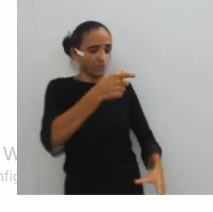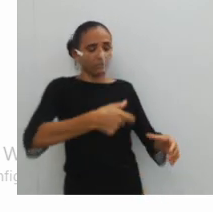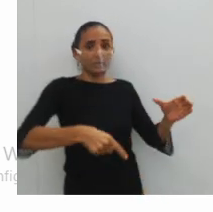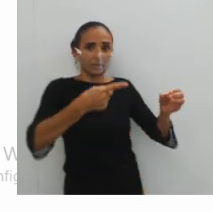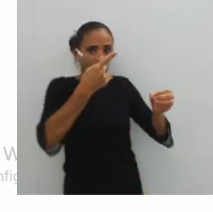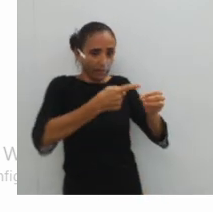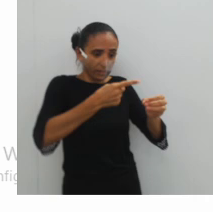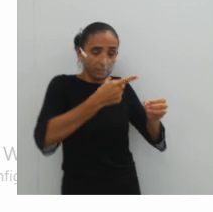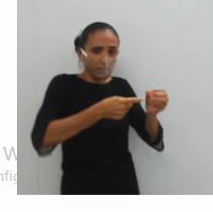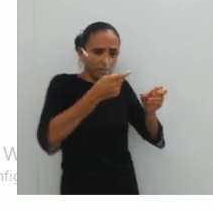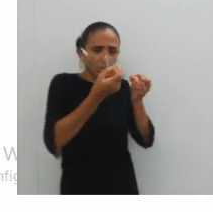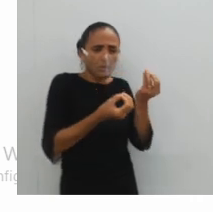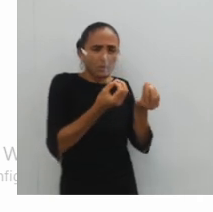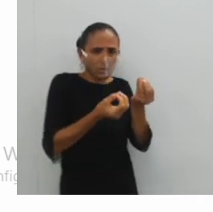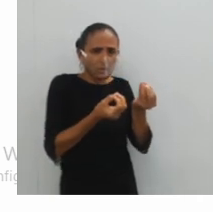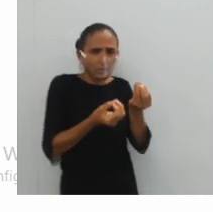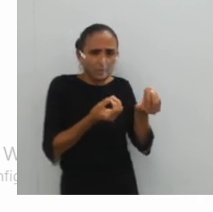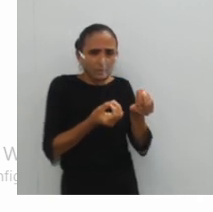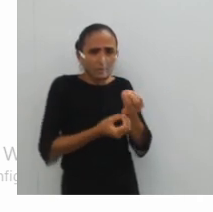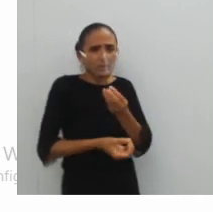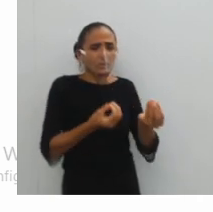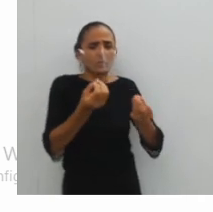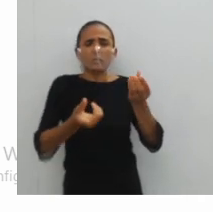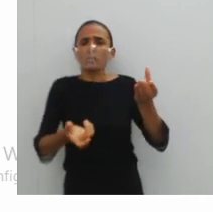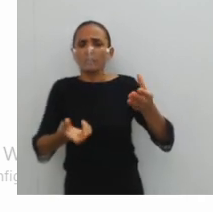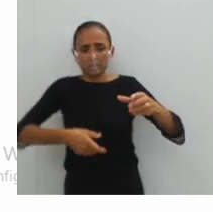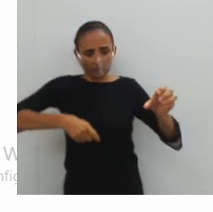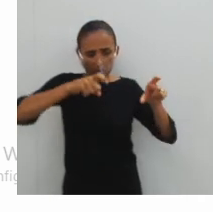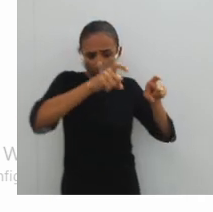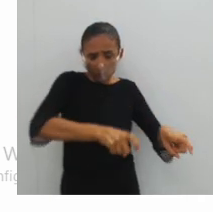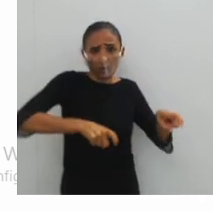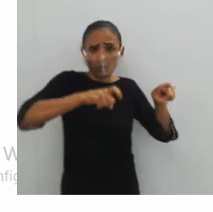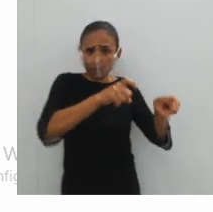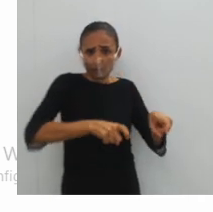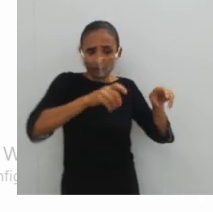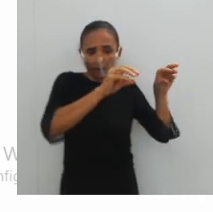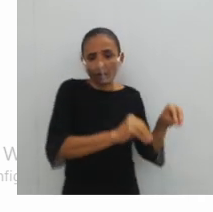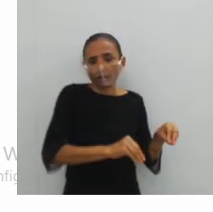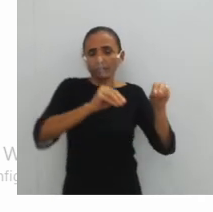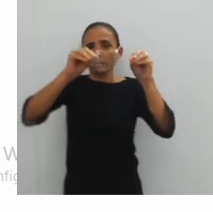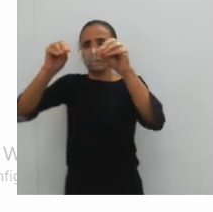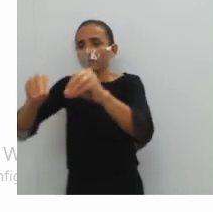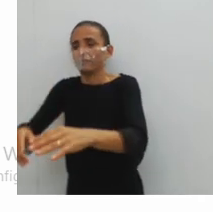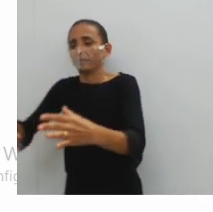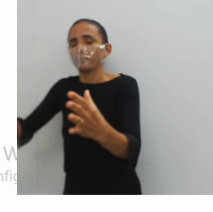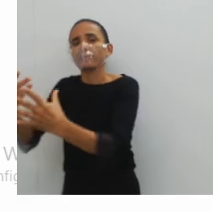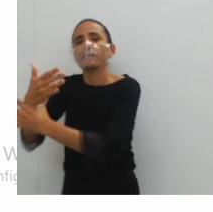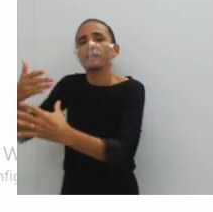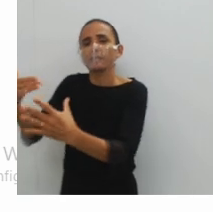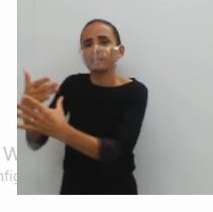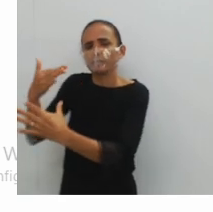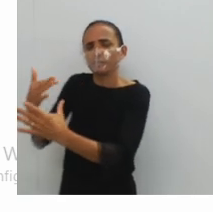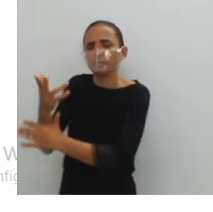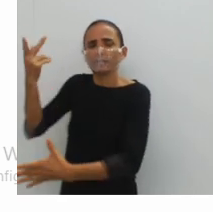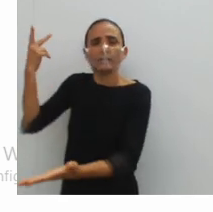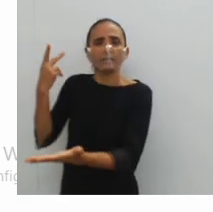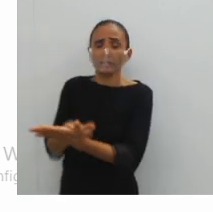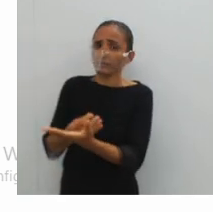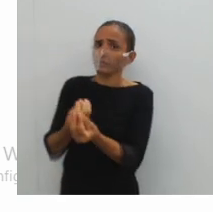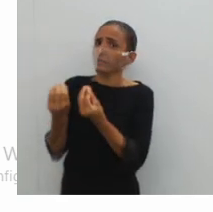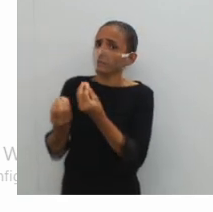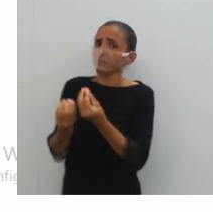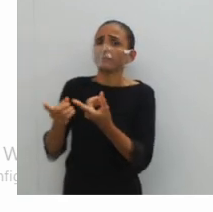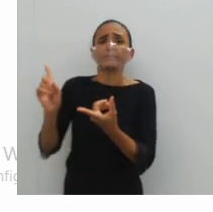cidade, tá, gente? Então a gente chama êxodo. Êxodo é saída da zona rural. E acontece o inverso,